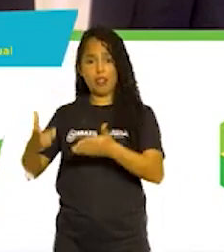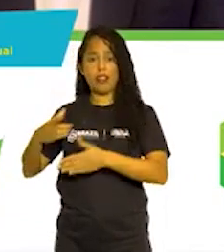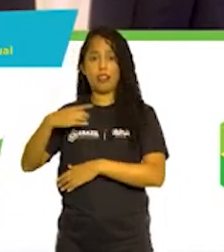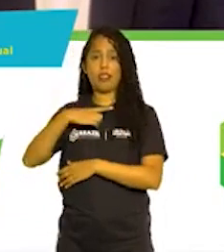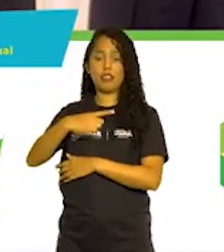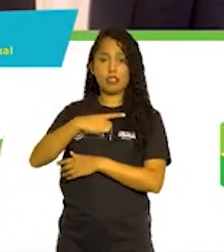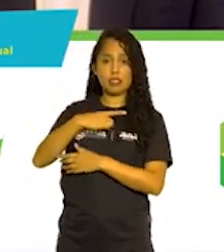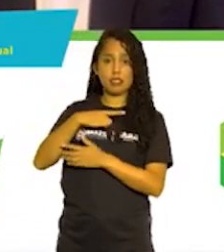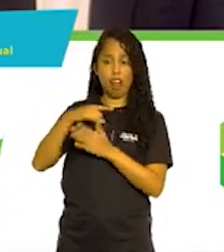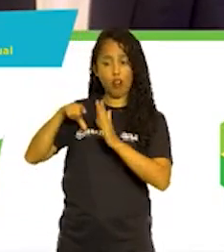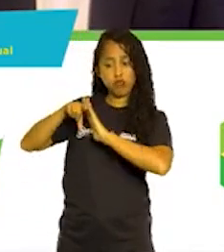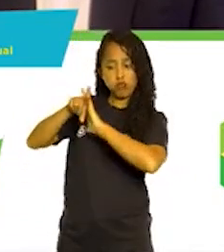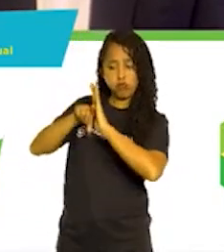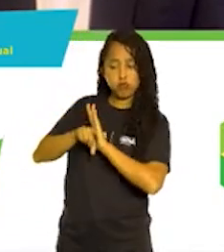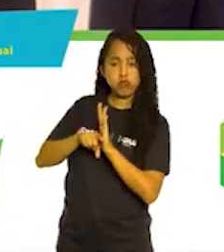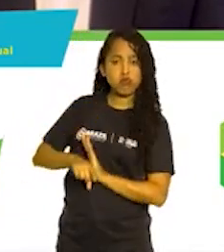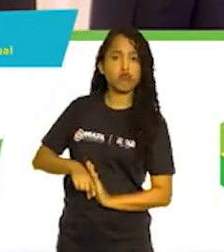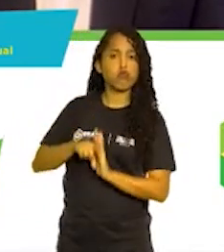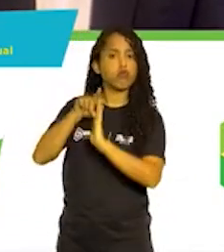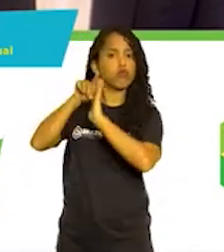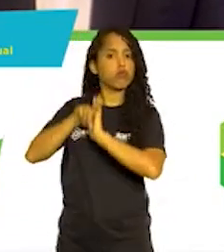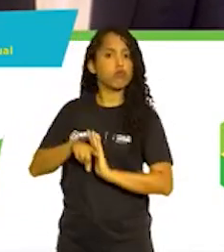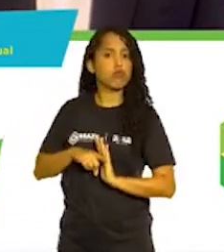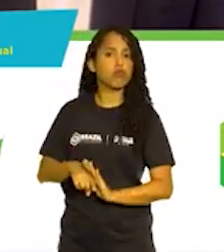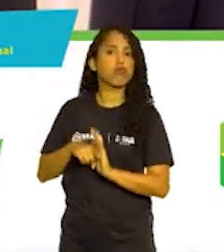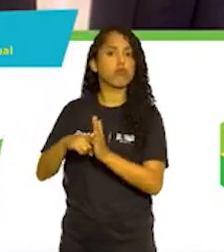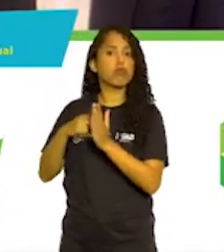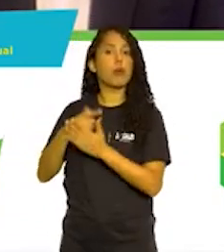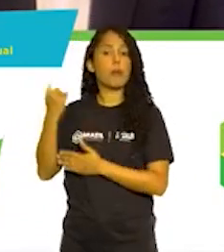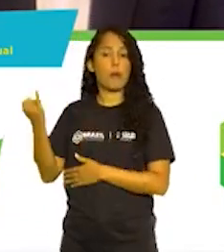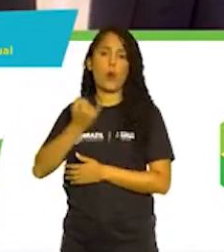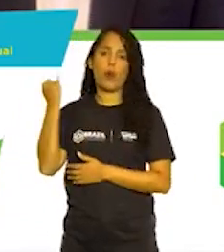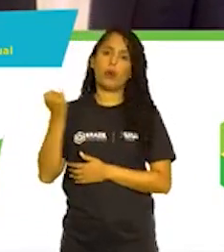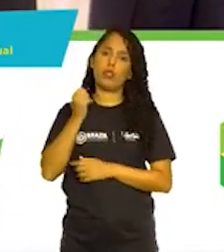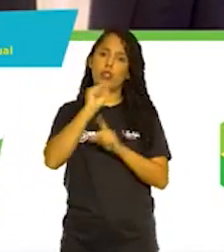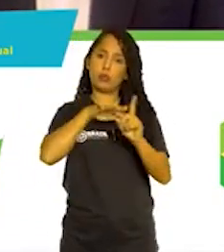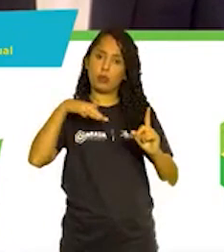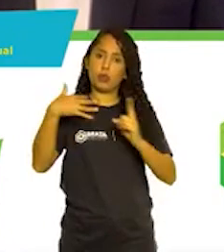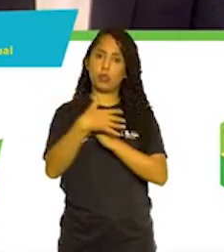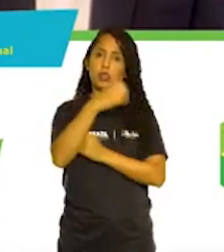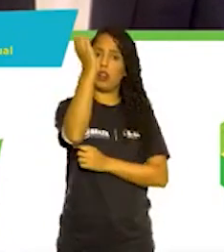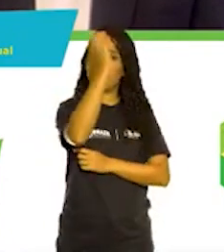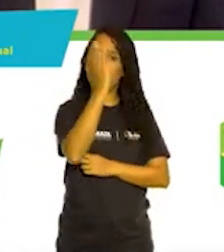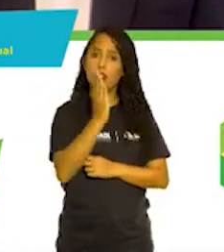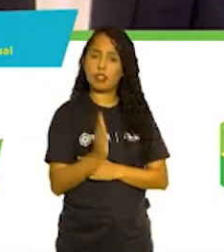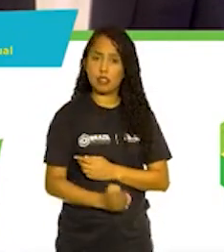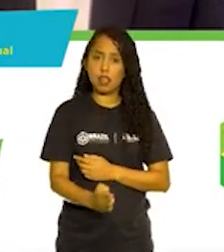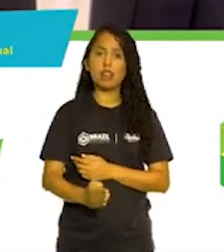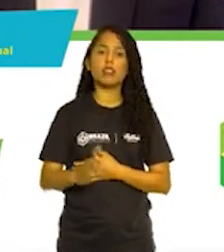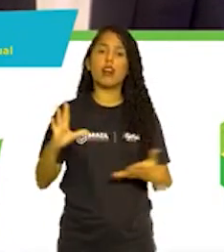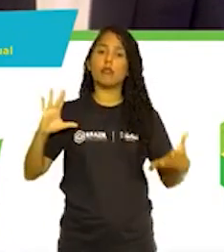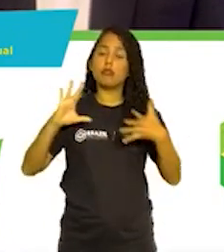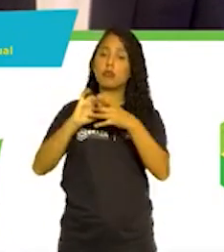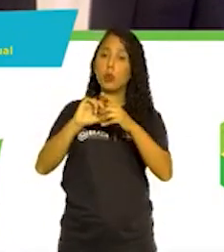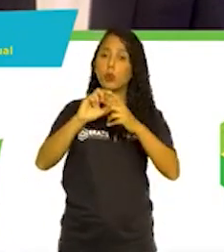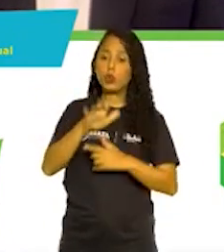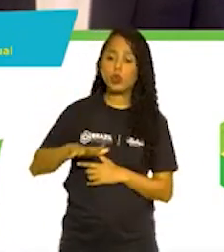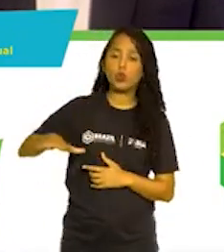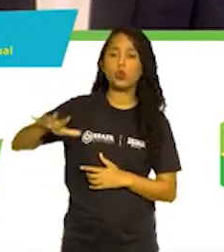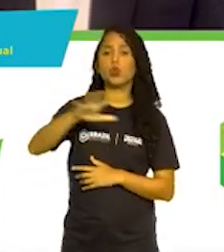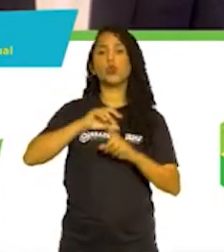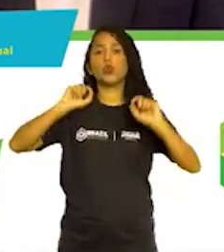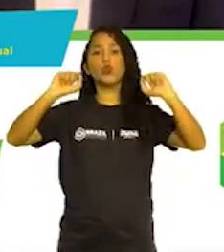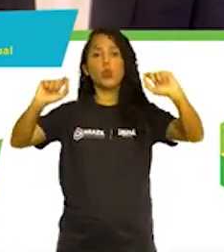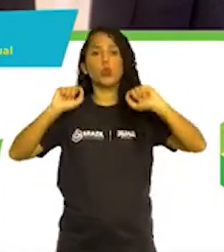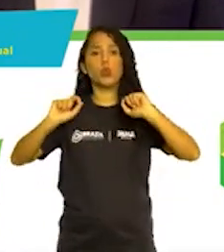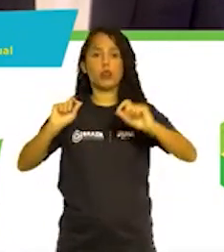da maior relevância para a sociedade brasileira, parte de tudo, né? Inclusive da distribuição